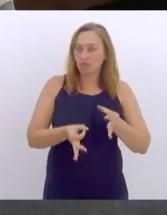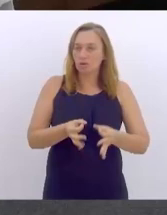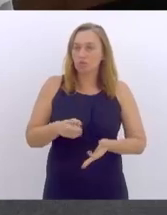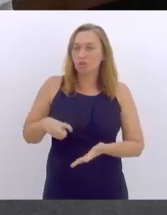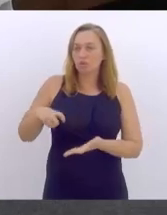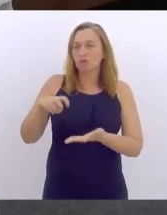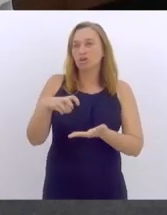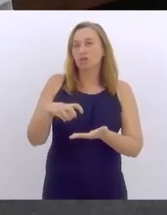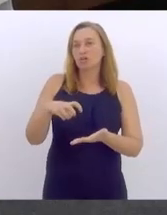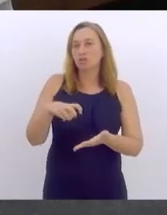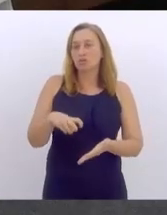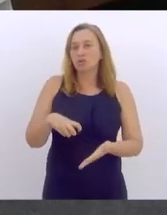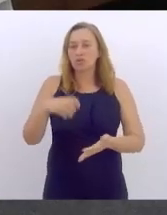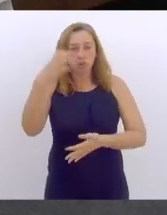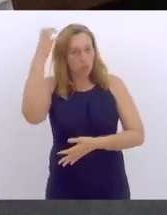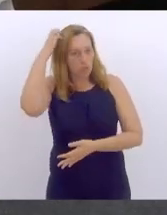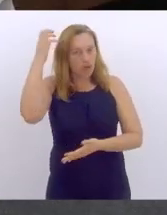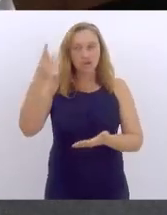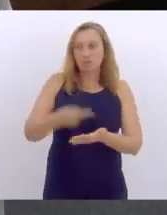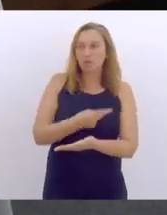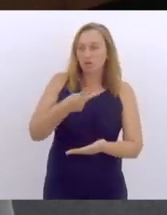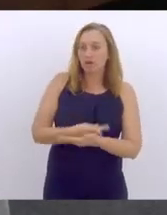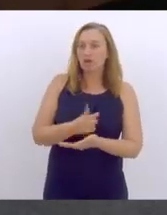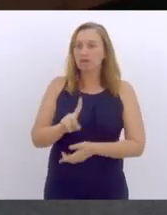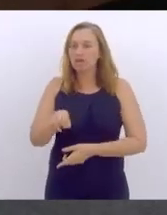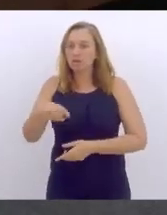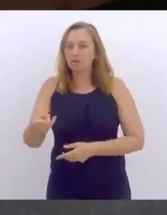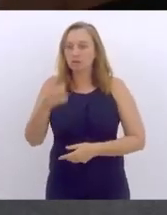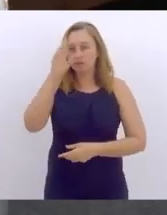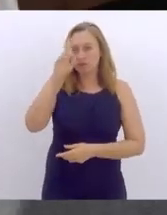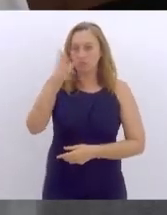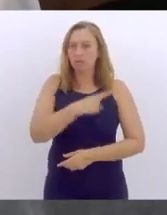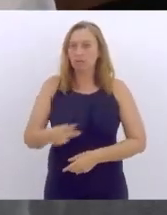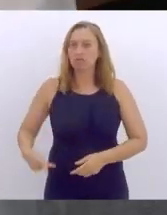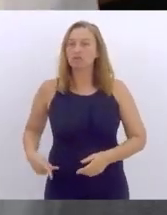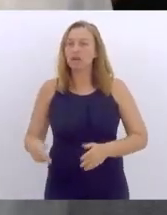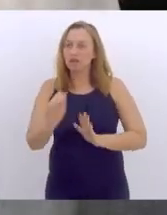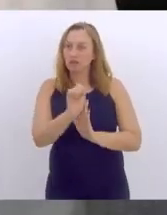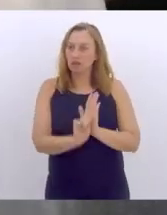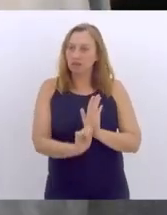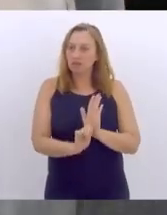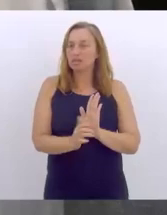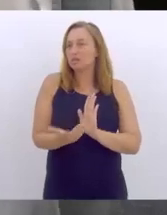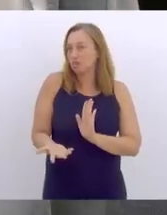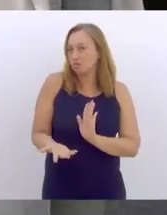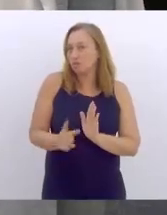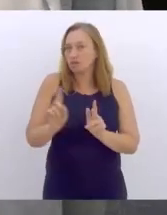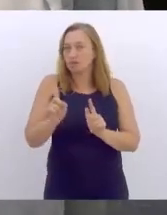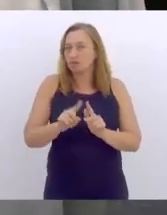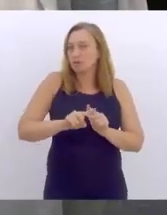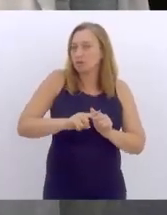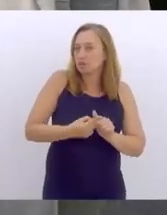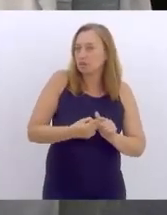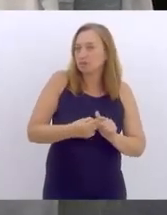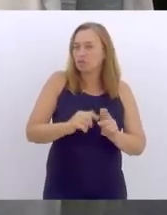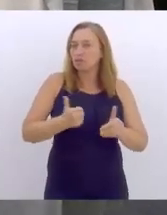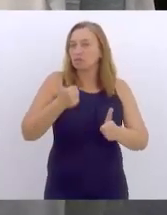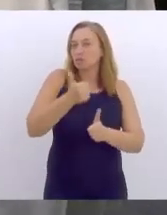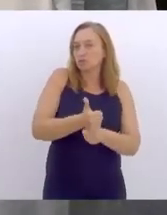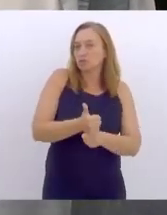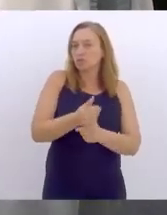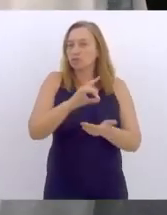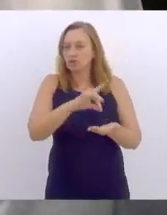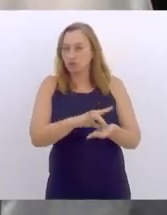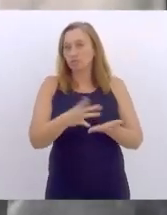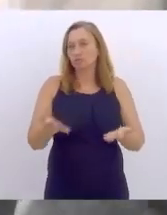por atos ilícitos. E, a partir daí, senhor presidente, a redação não está alterada em relação ao substitutivo